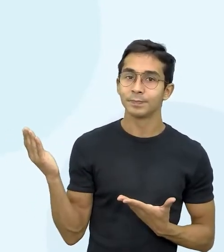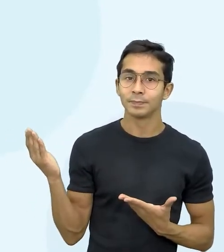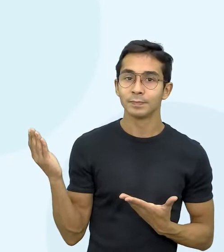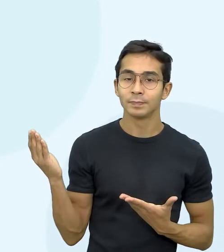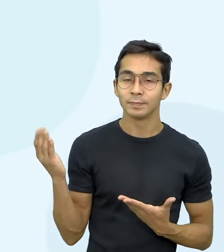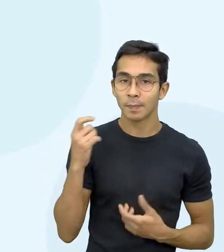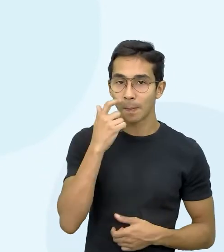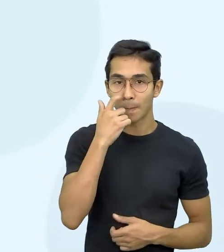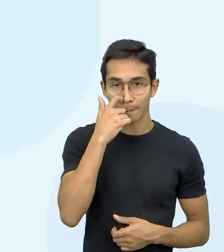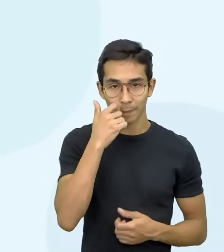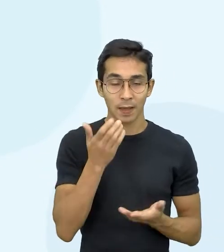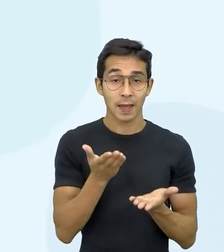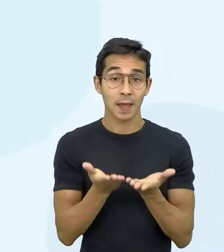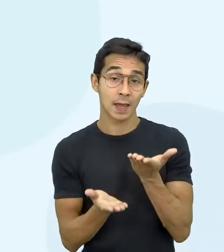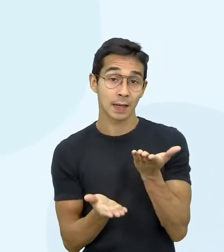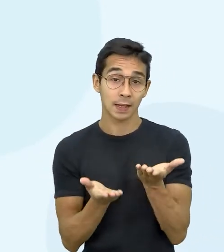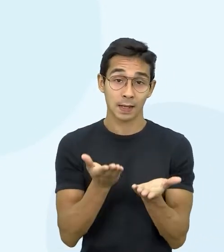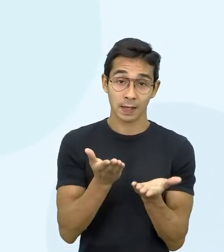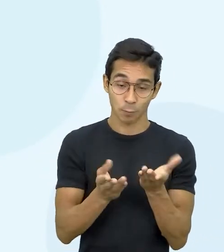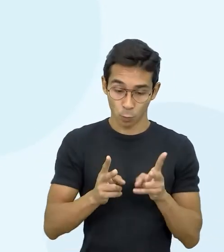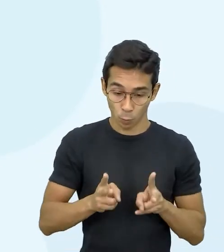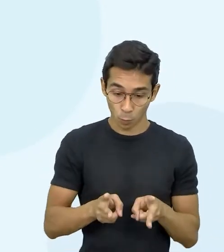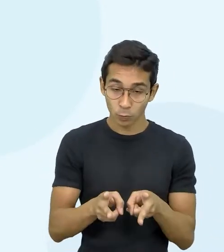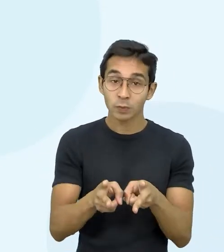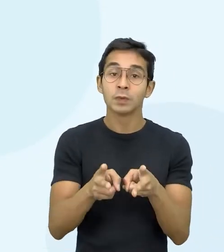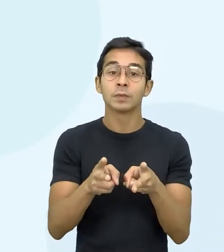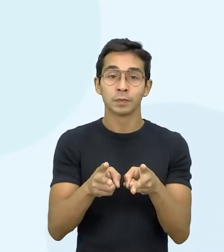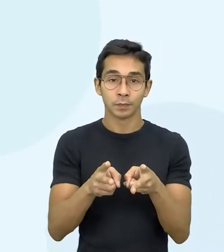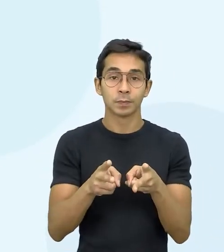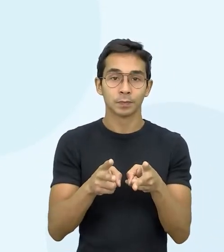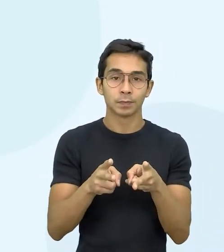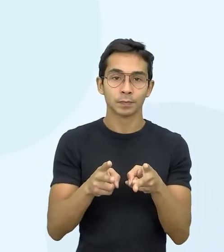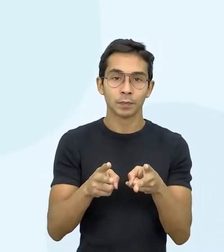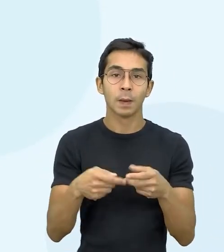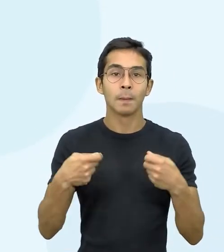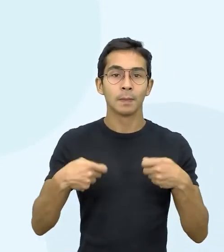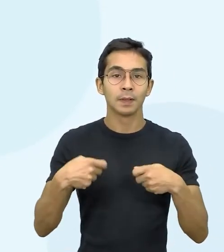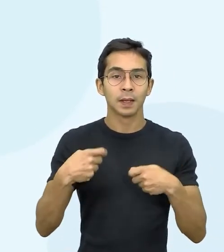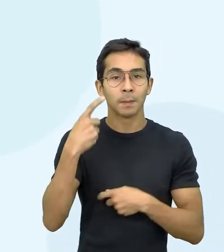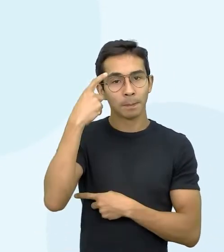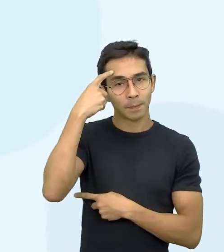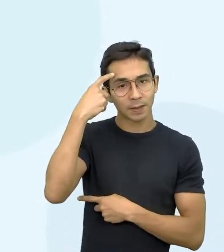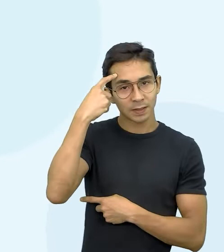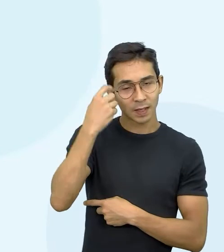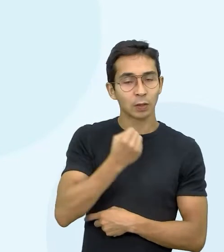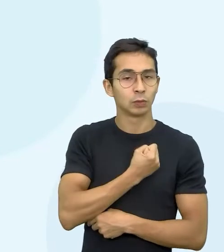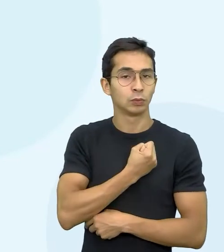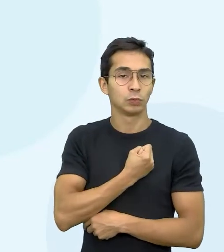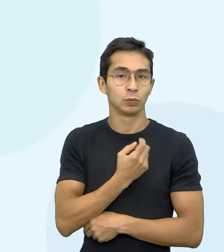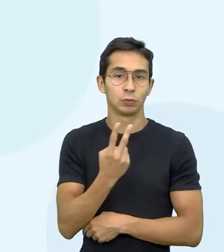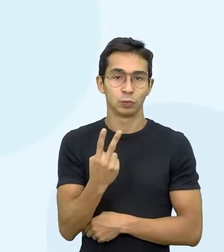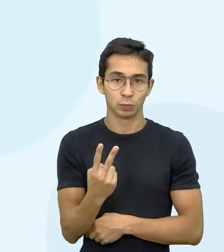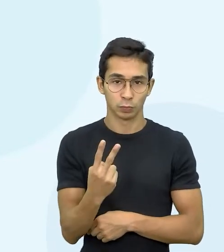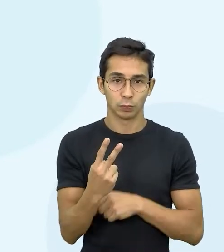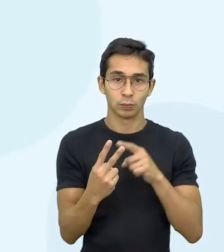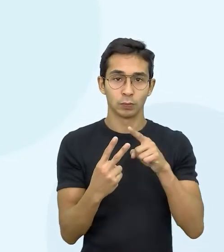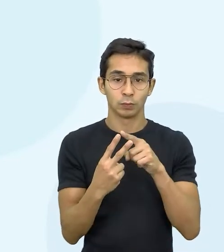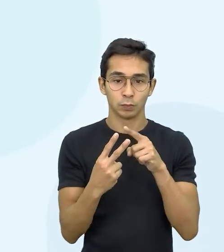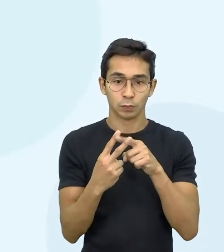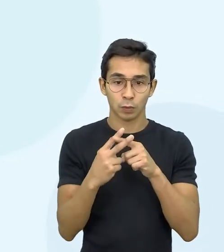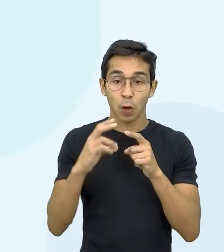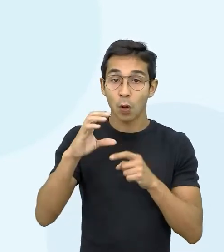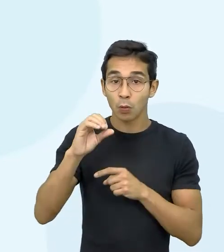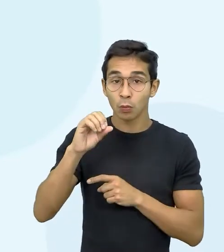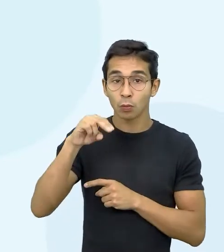aqui? Então, as constantes de equilíbrio, elas podem ser em função de 2 grandezas, ou em função da concentração, ou